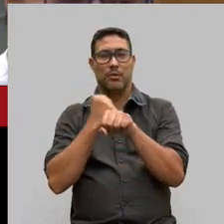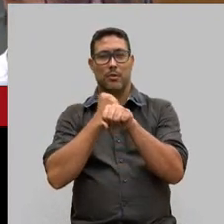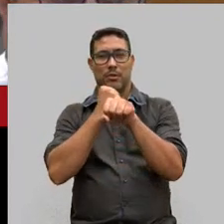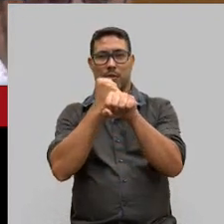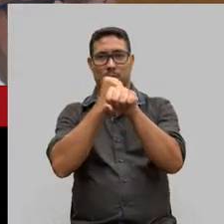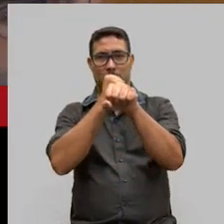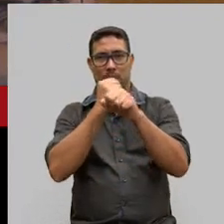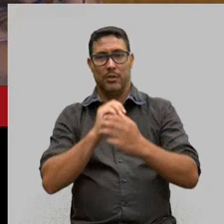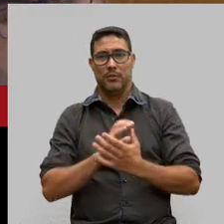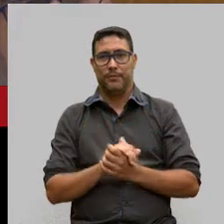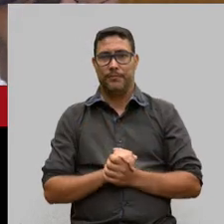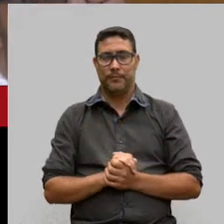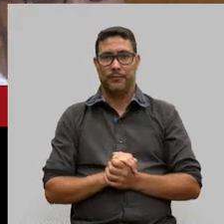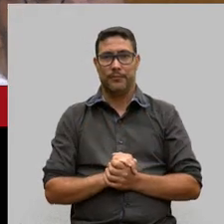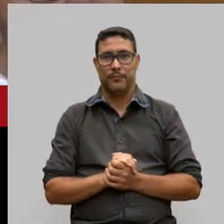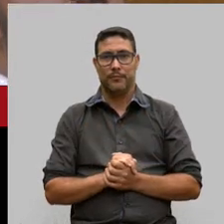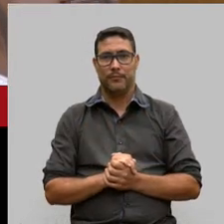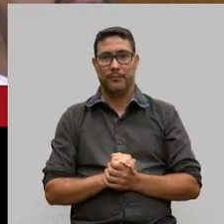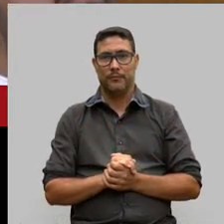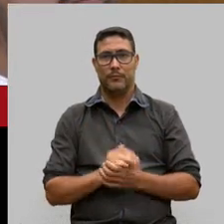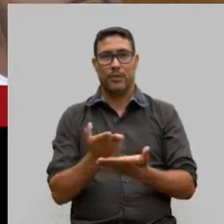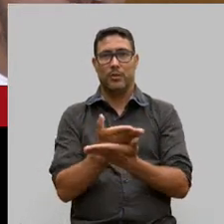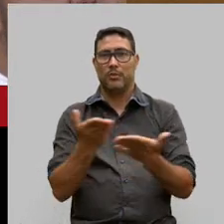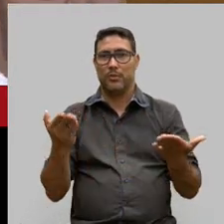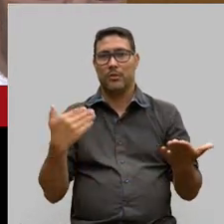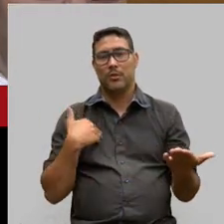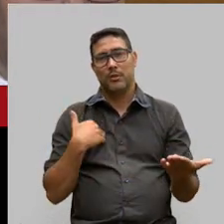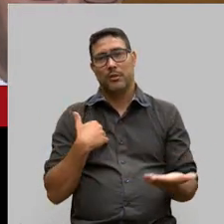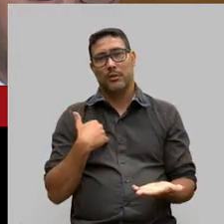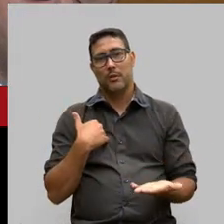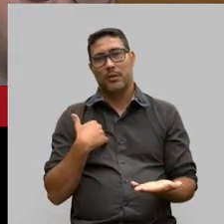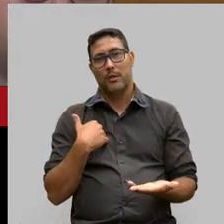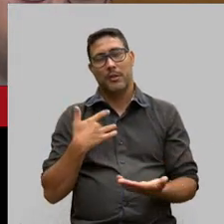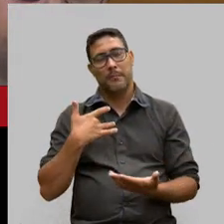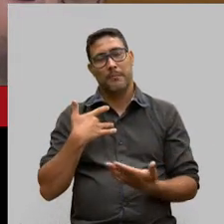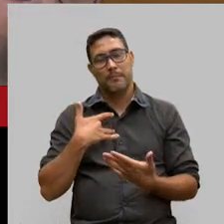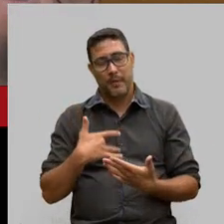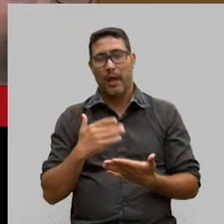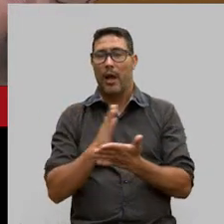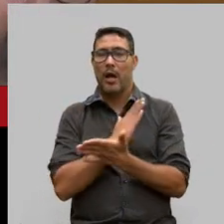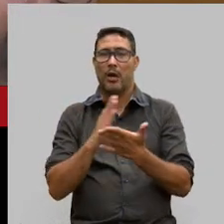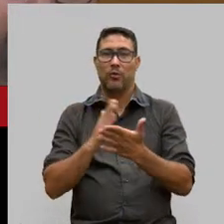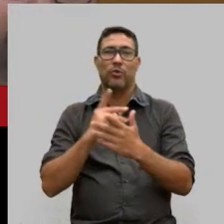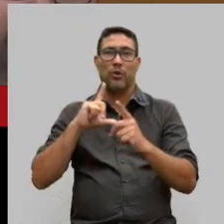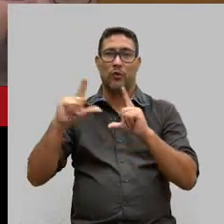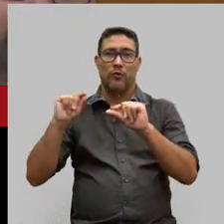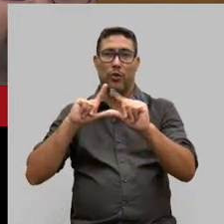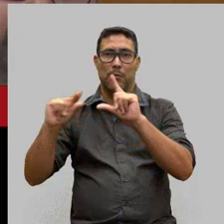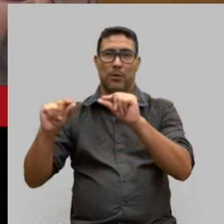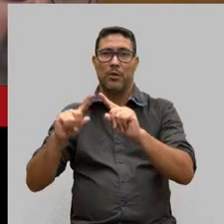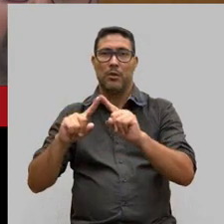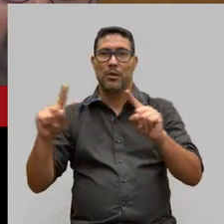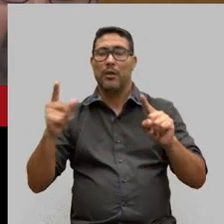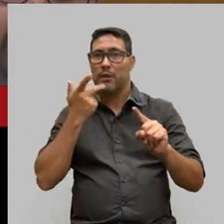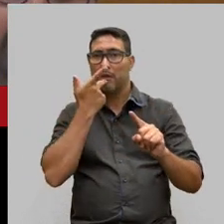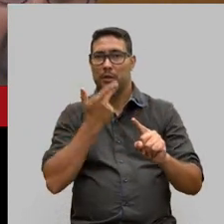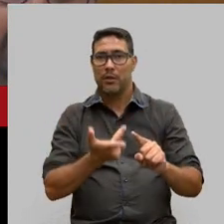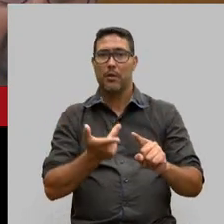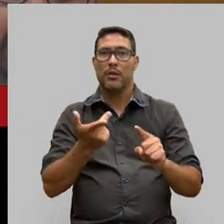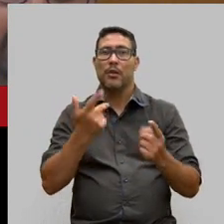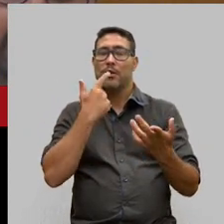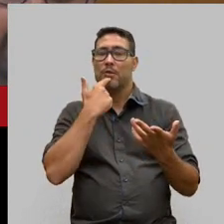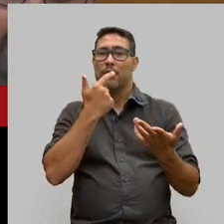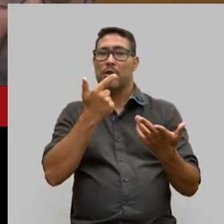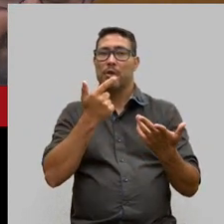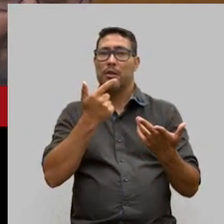e e a todos pena que uns forem embora mas eu queria fazer um comentário em cada coisa D Ana parabéns